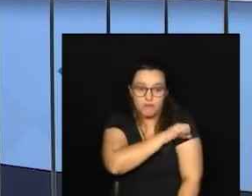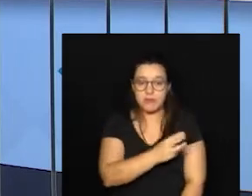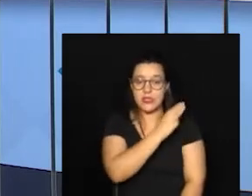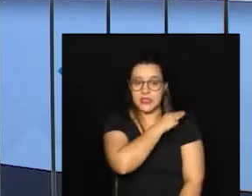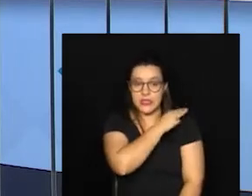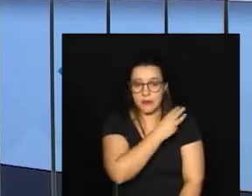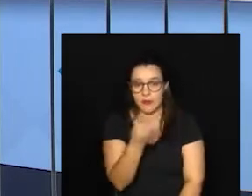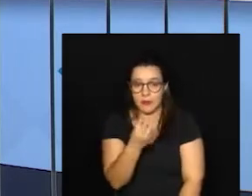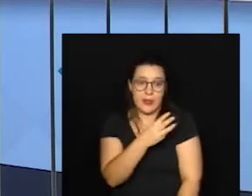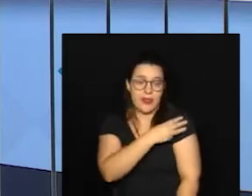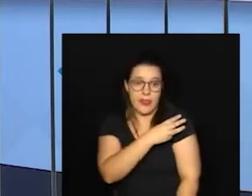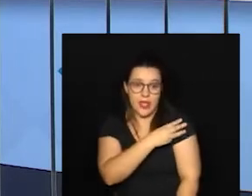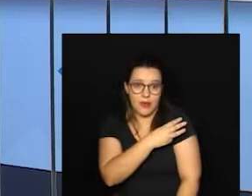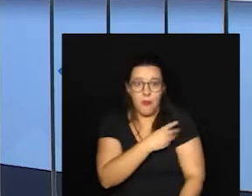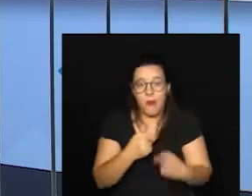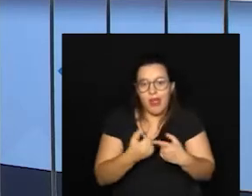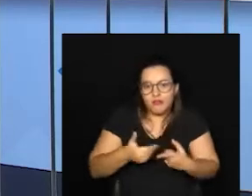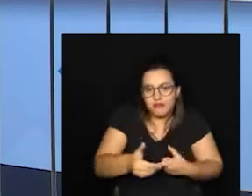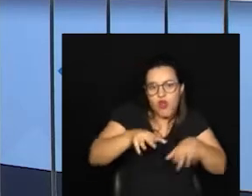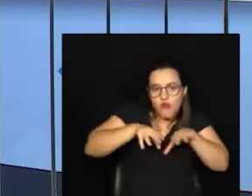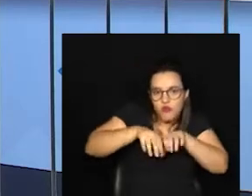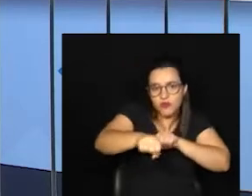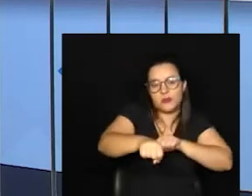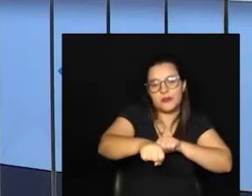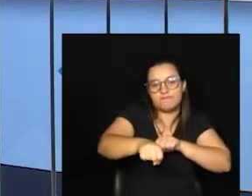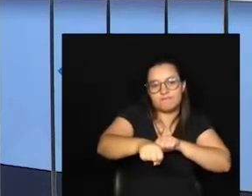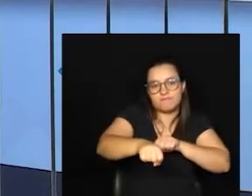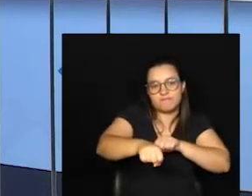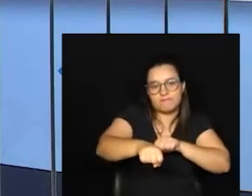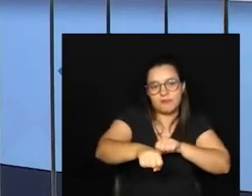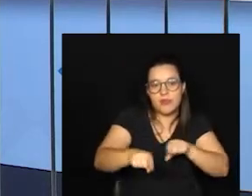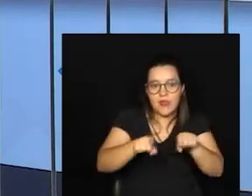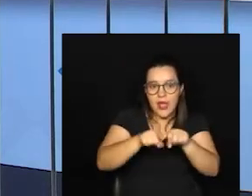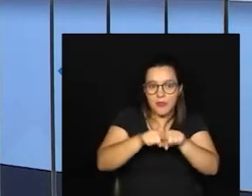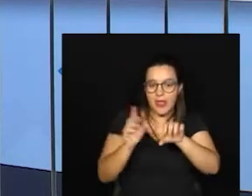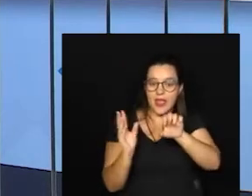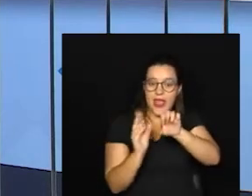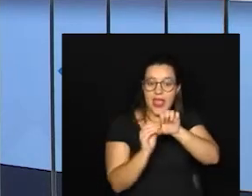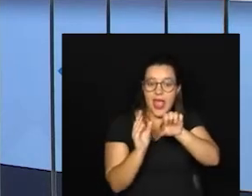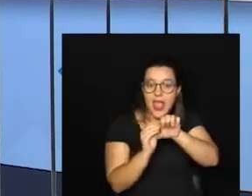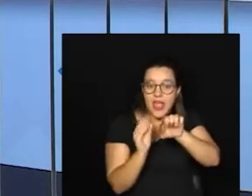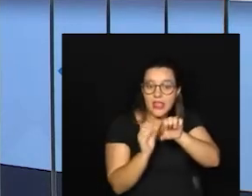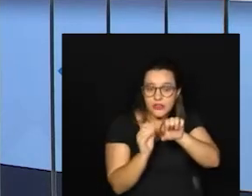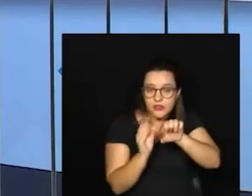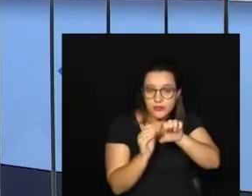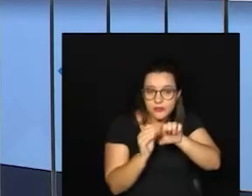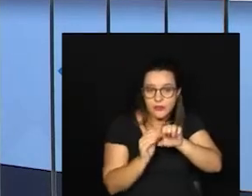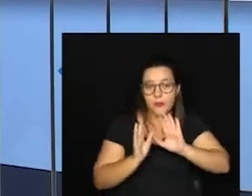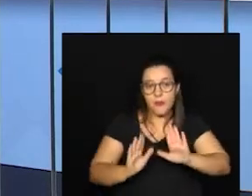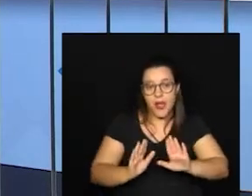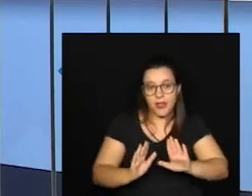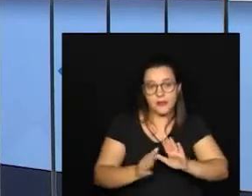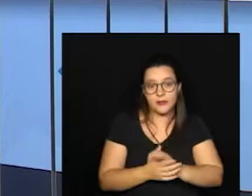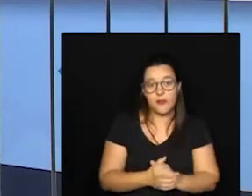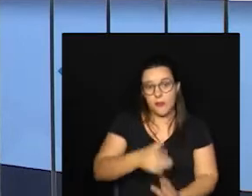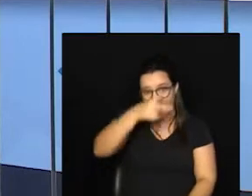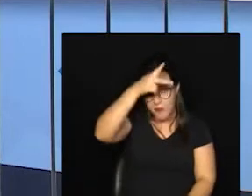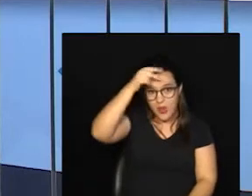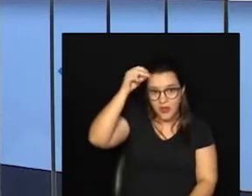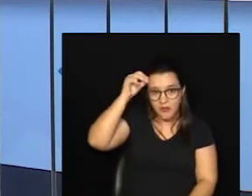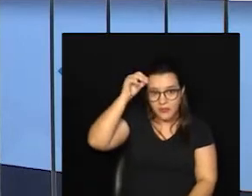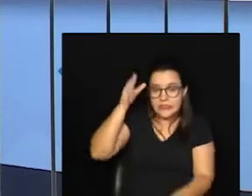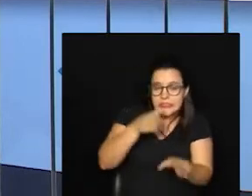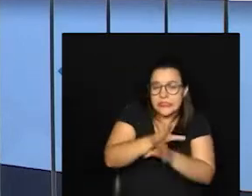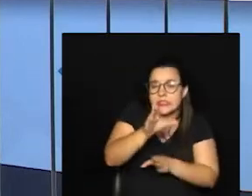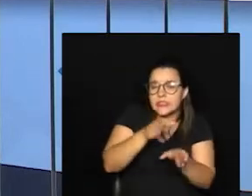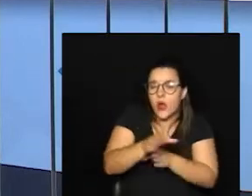que seria esse ano a formatura, e também do ensino de jovens e adultos. Mas o prefeito salientou como